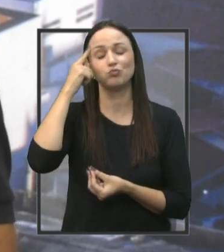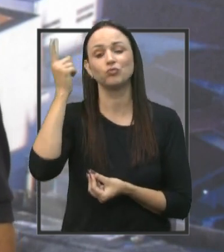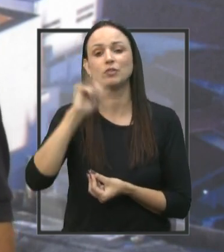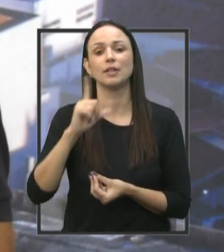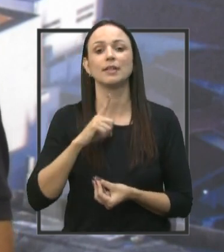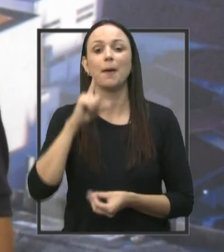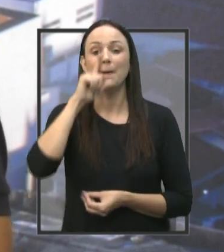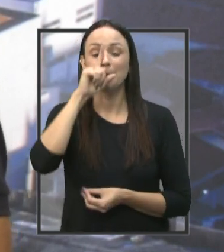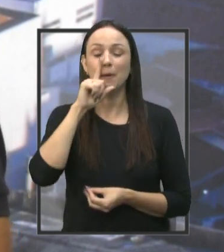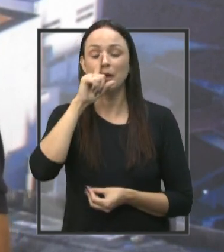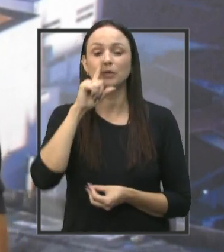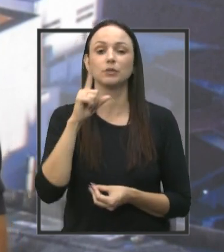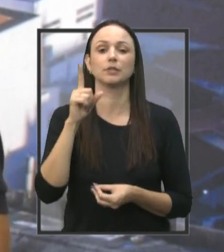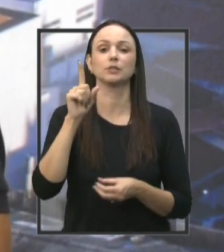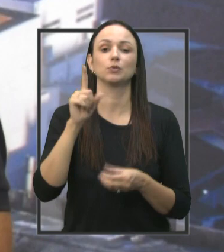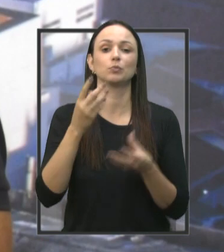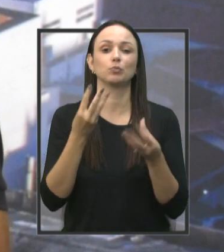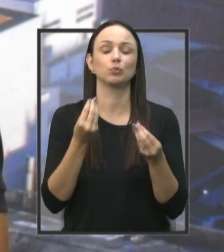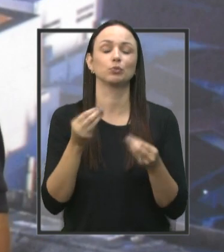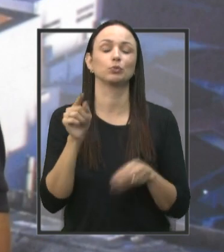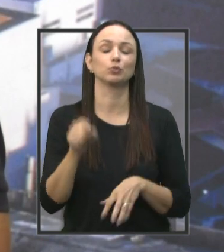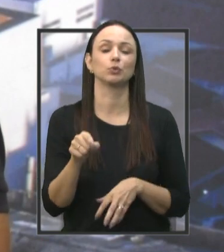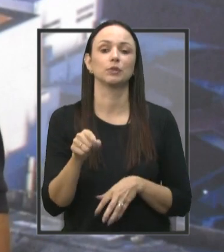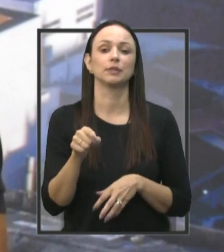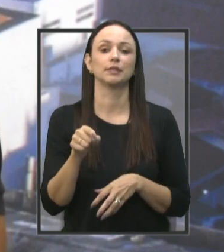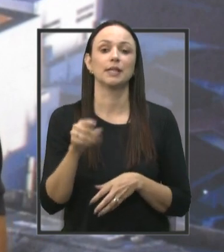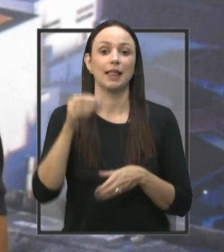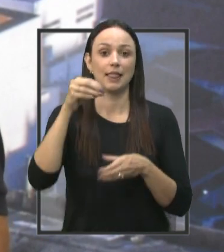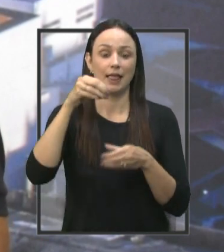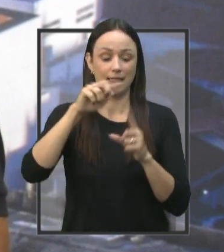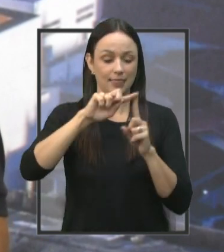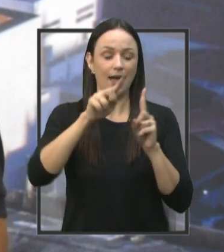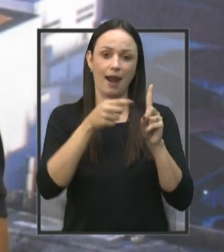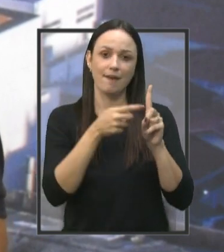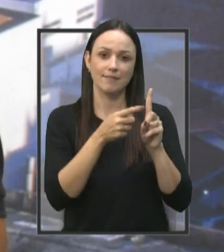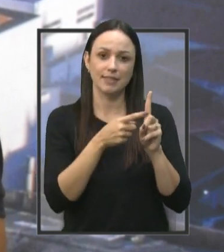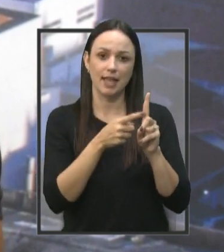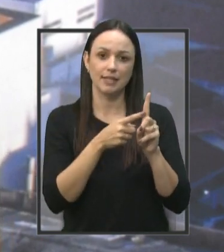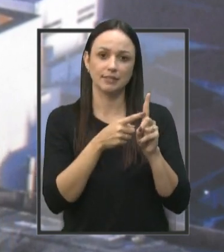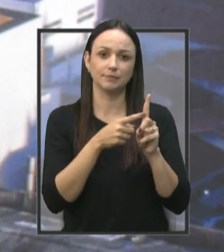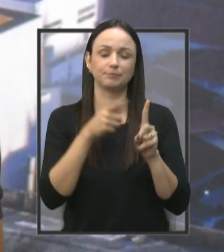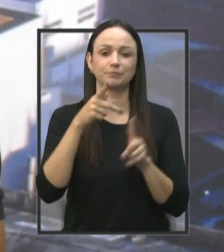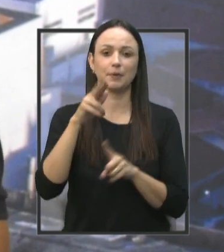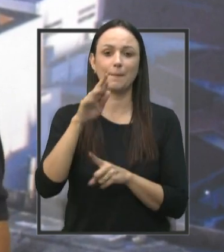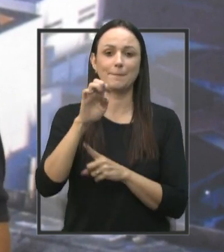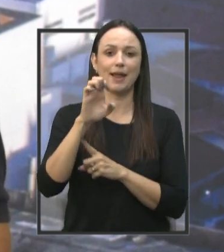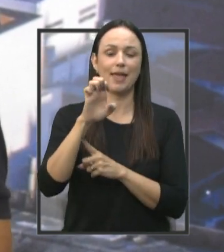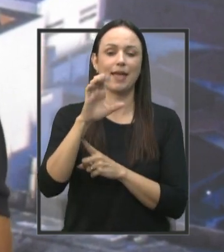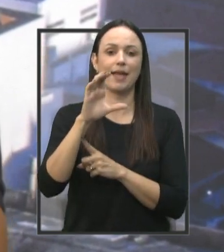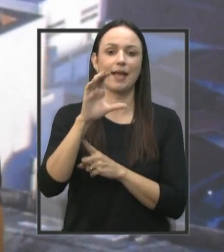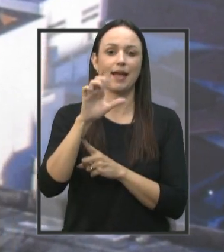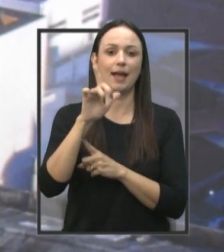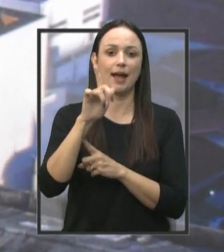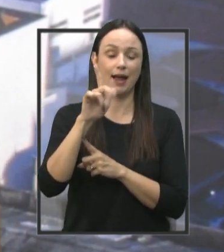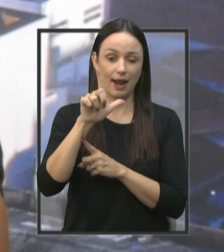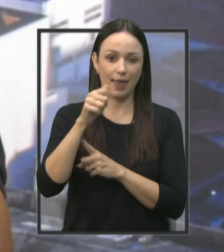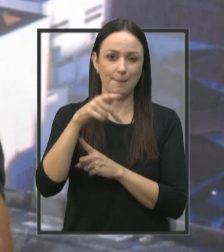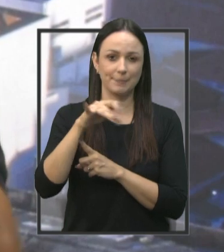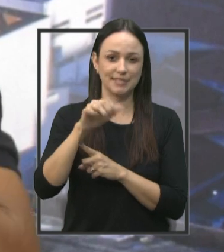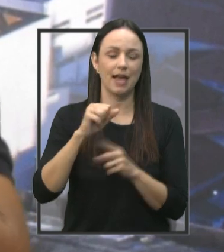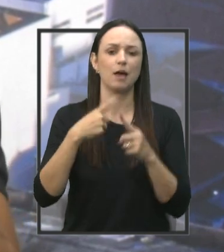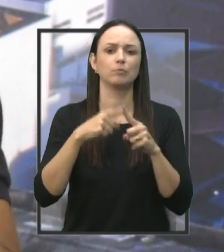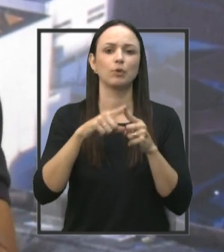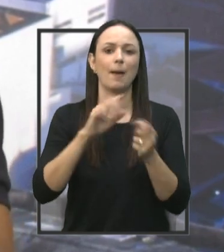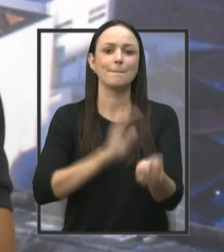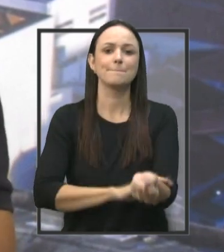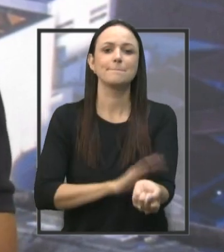existe um risco muito grande dentro da gravidez, a pré-eclâmpsia, por exemplo. É um problema de